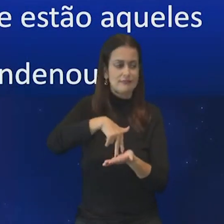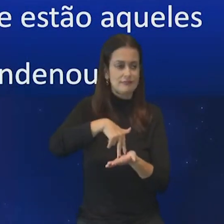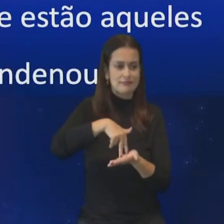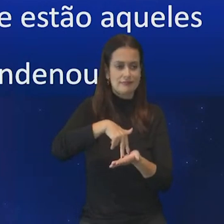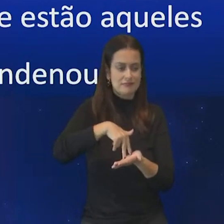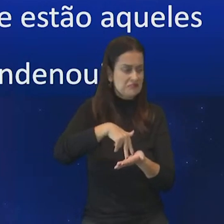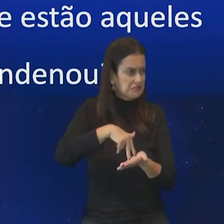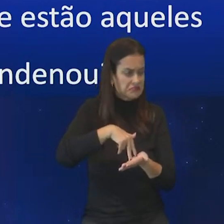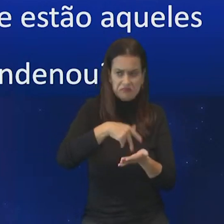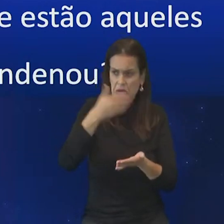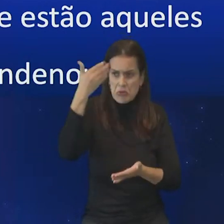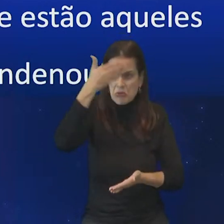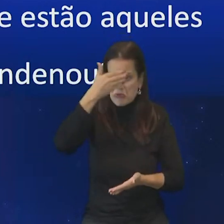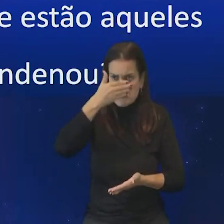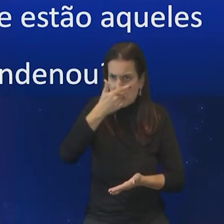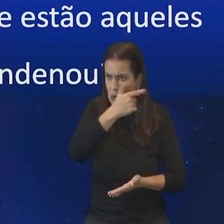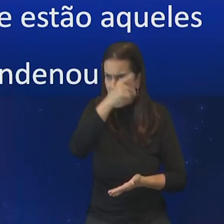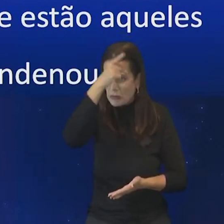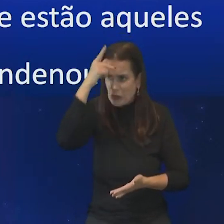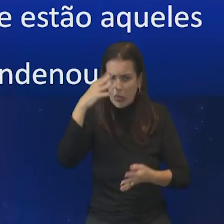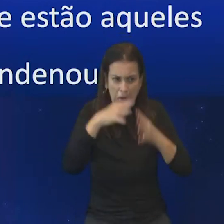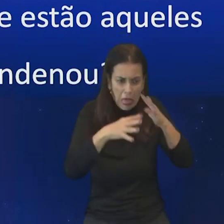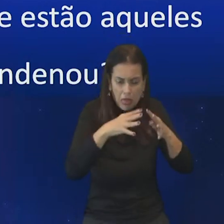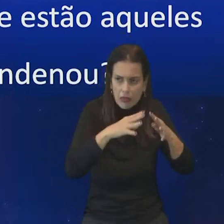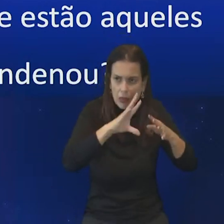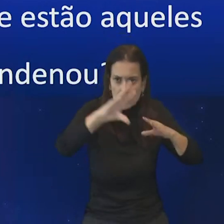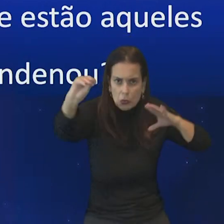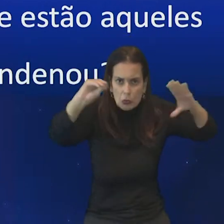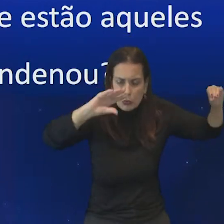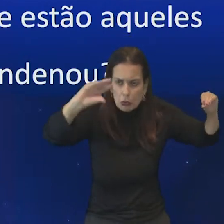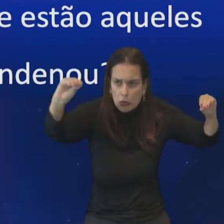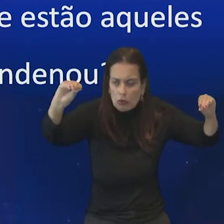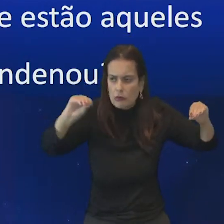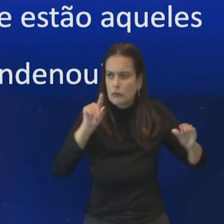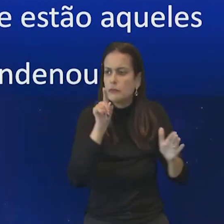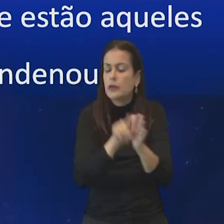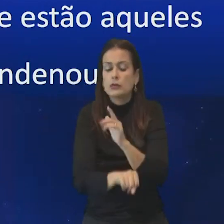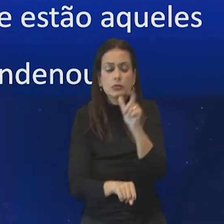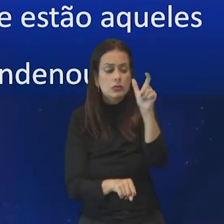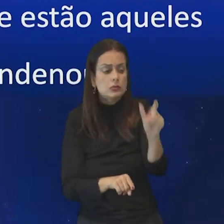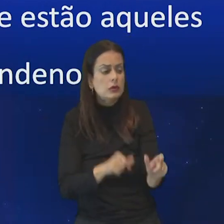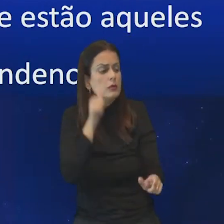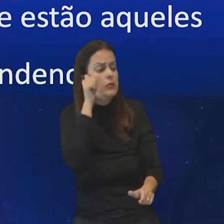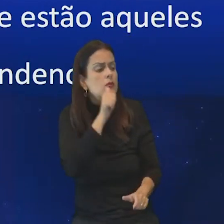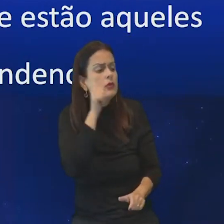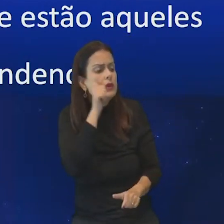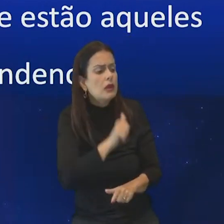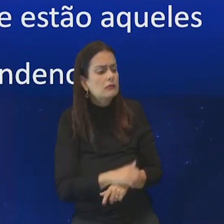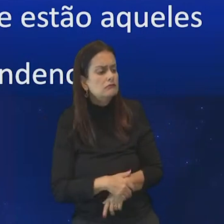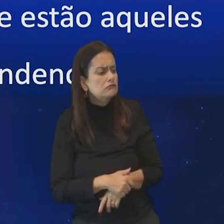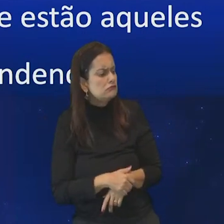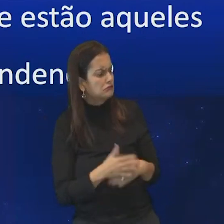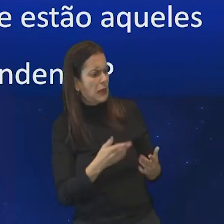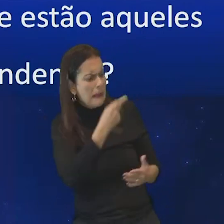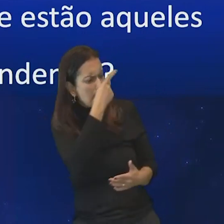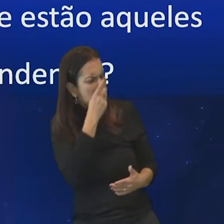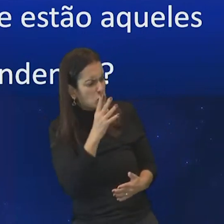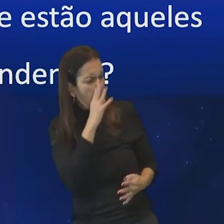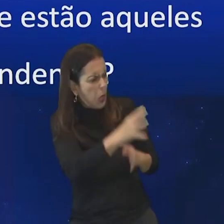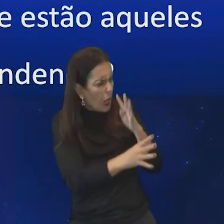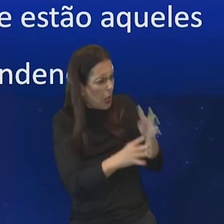a ninguém mais além da mulher, perguntou-lhe: mulher, onde estão aqueles